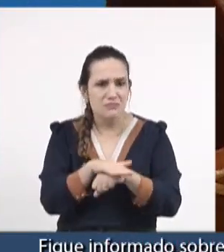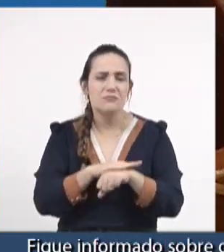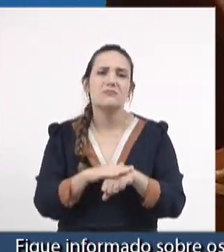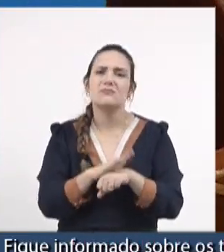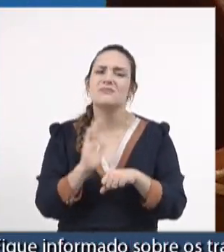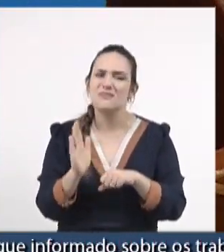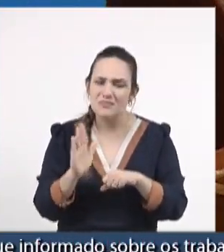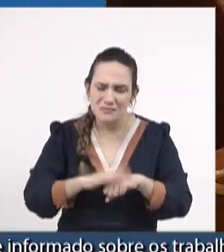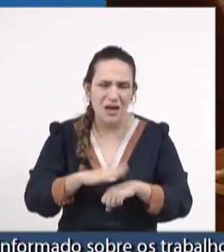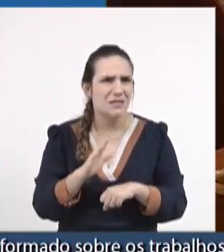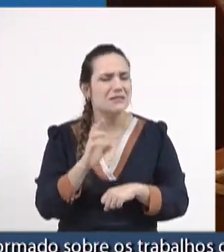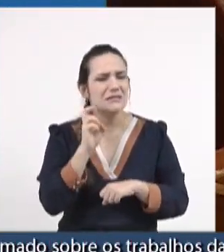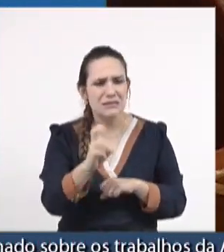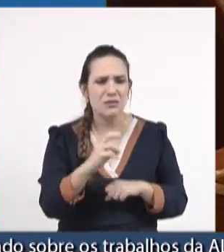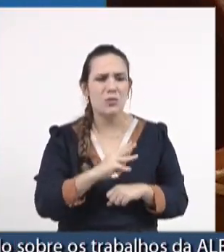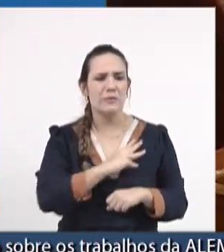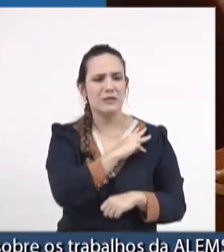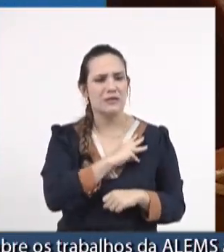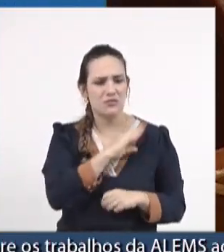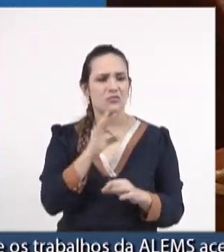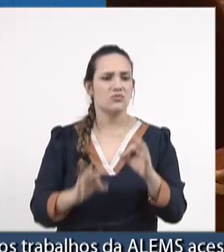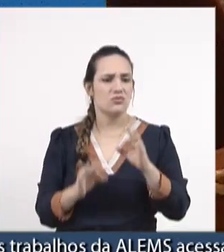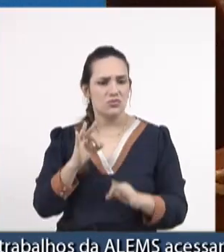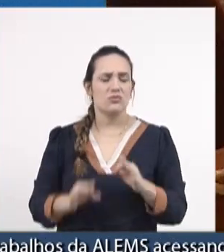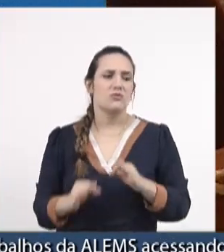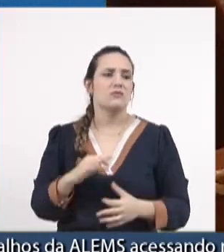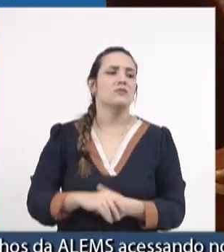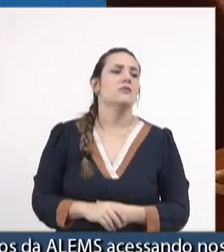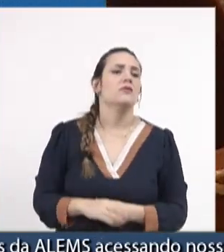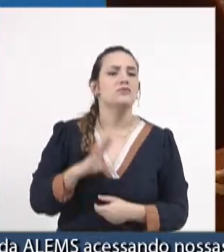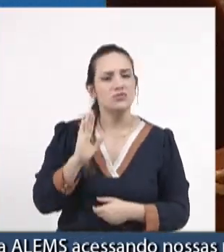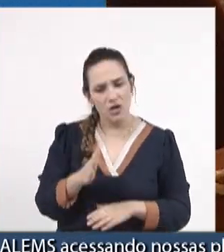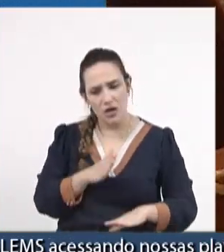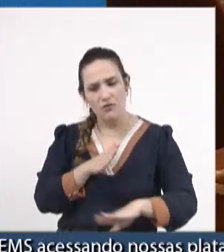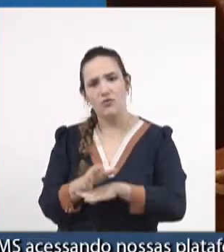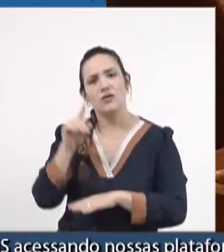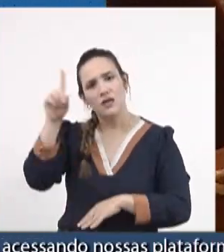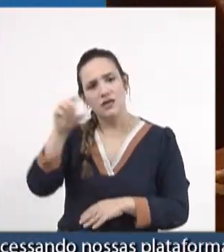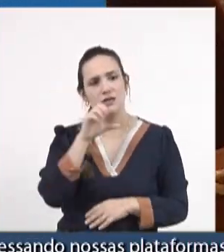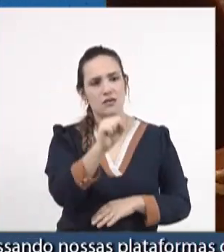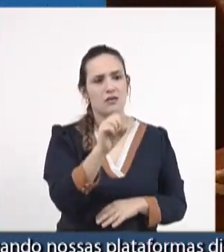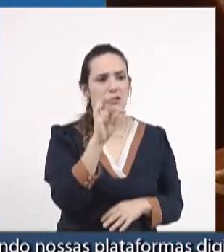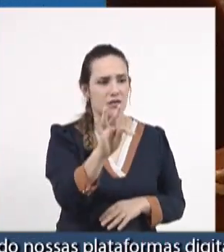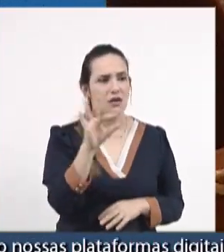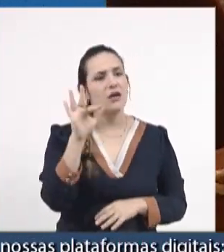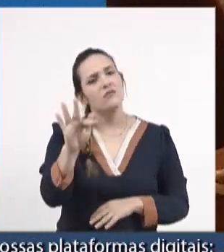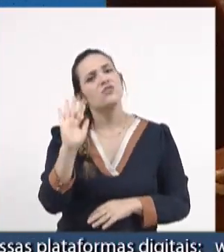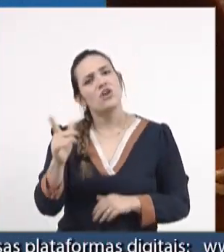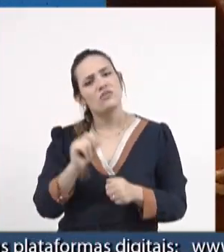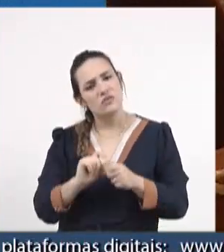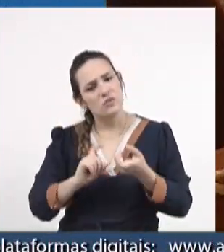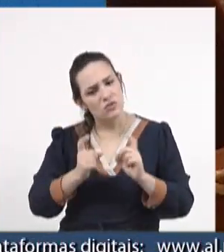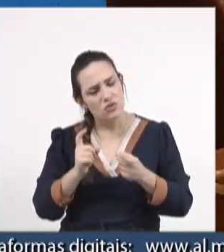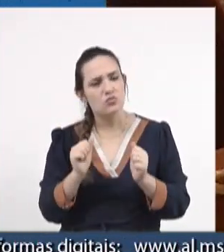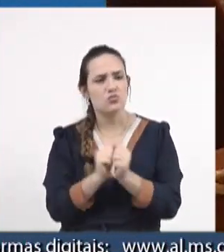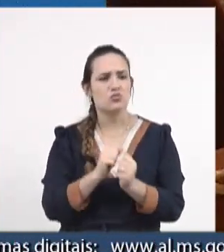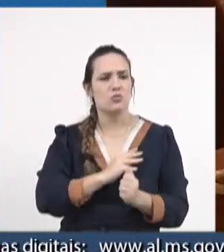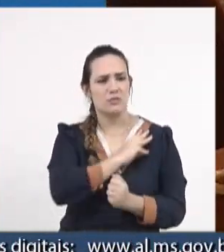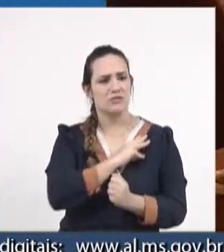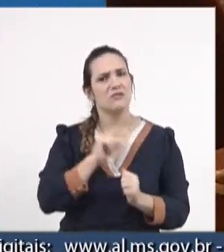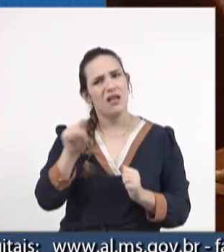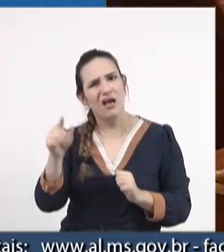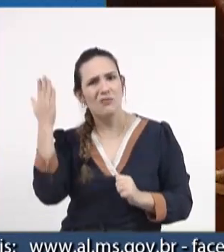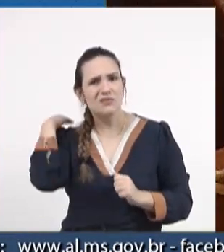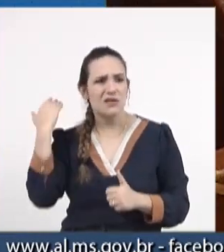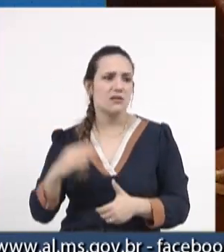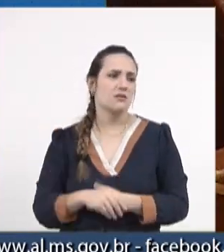5 ministros da Justiça, tive no Superior Tribunal Federal, no STF, uma grande reunião com os ministros da